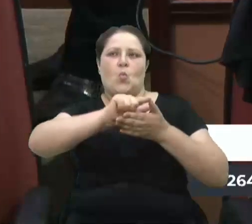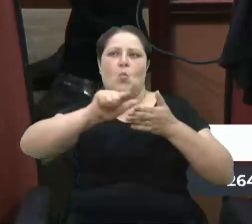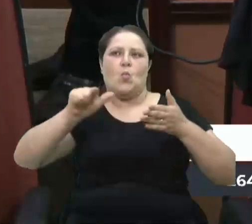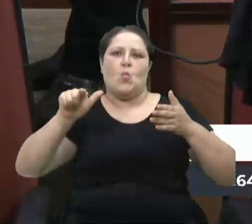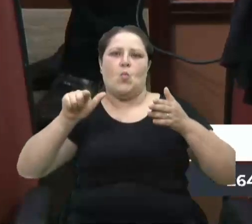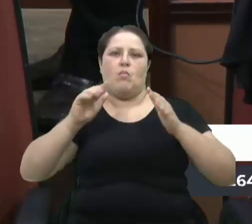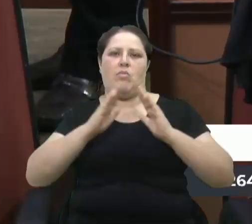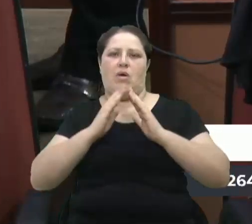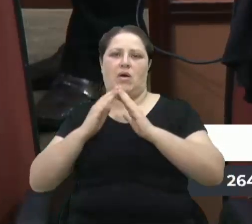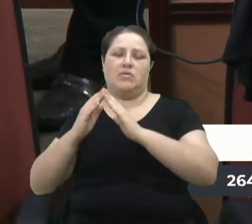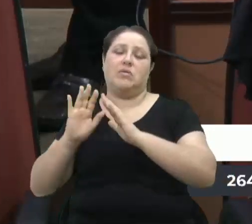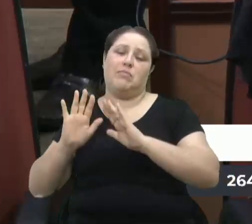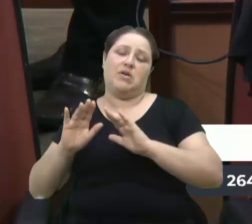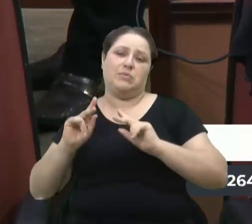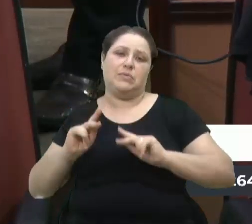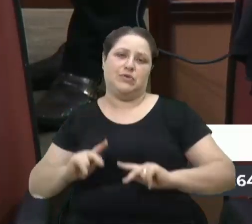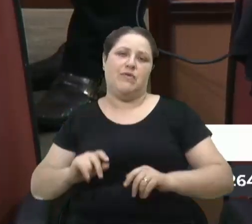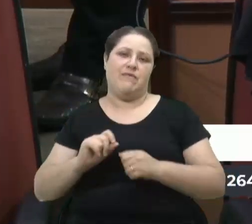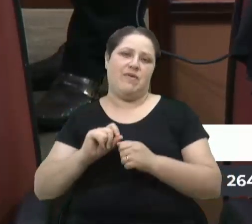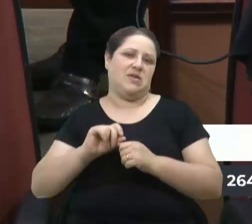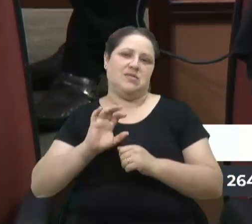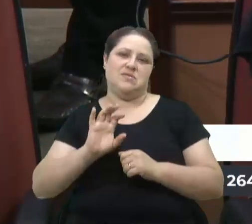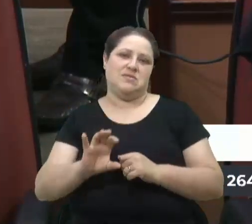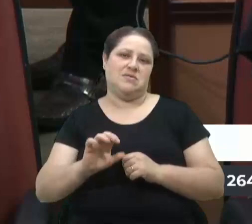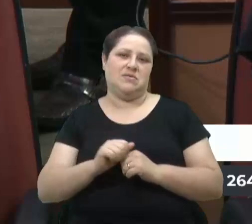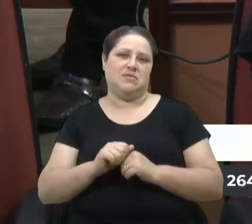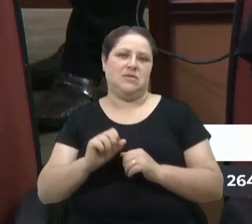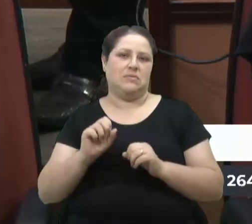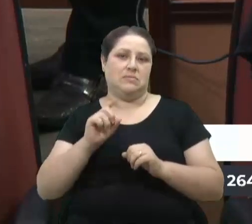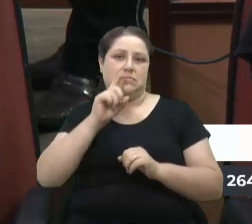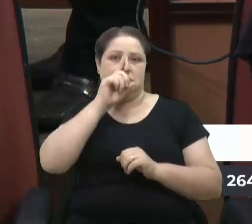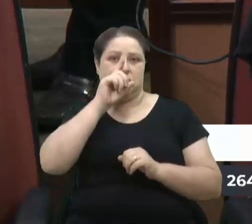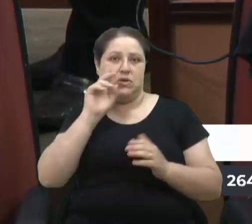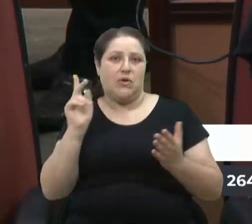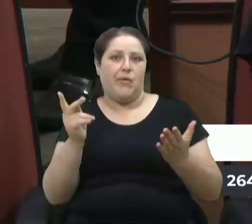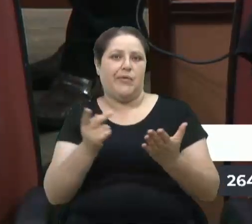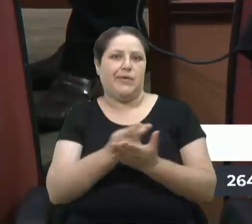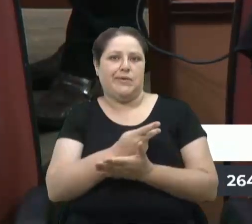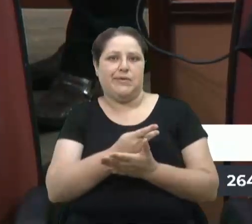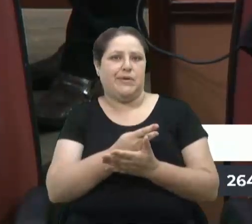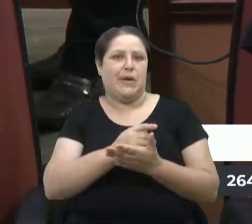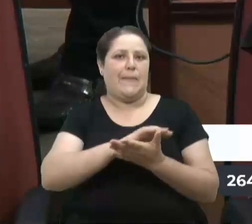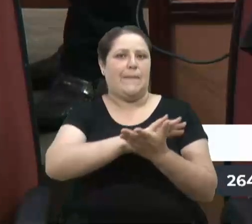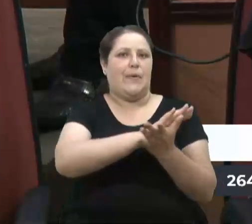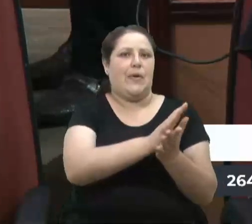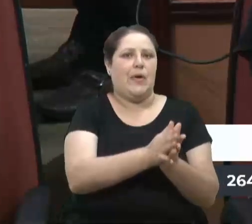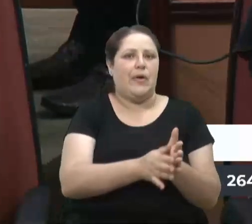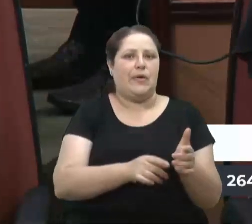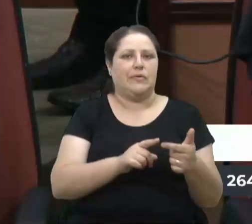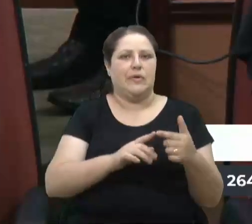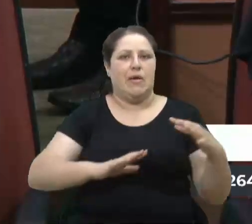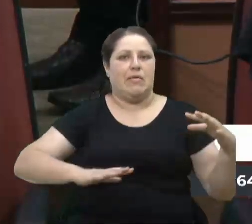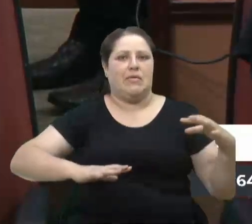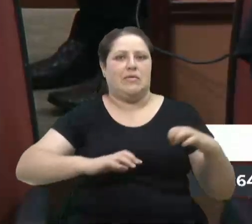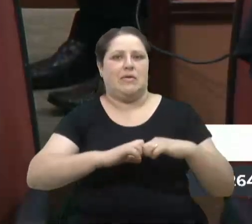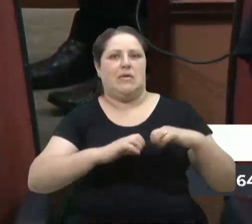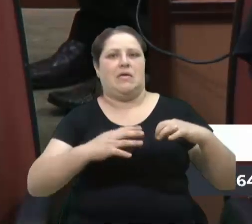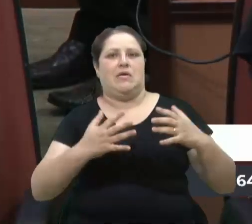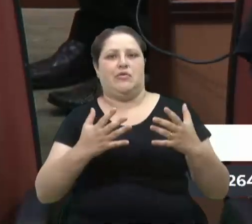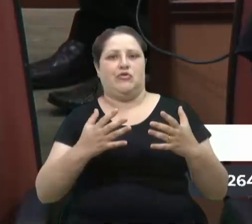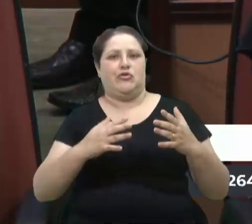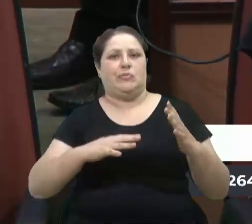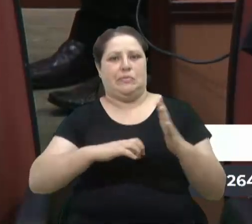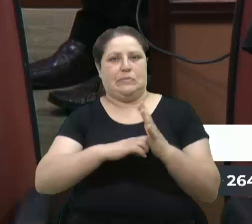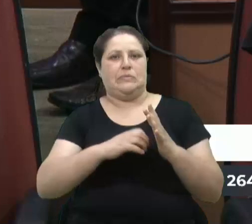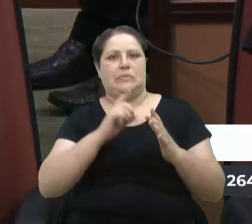as pessoas acabam fazendo isso e pode acontecer de causar um transtorno, uma morte, algum acidente entre eles nesses rachas. Então, é